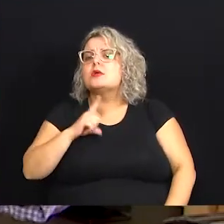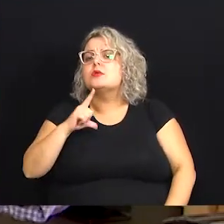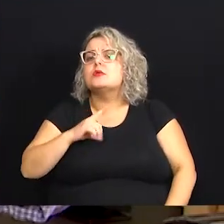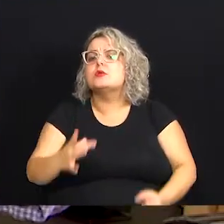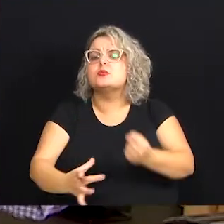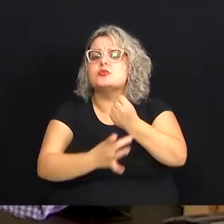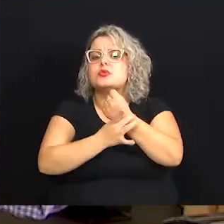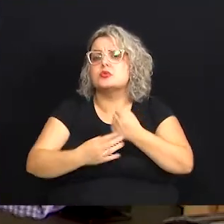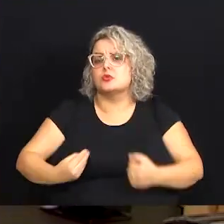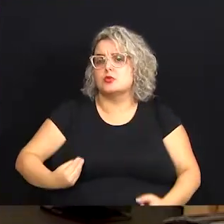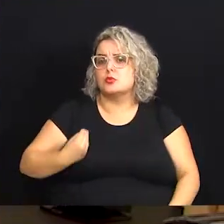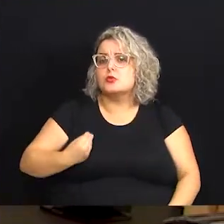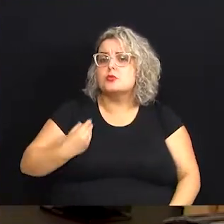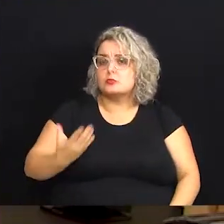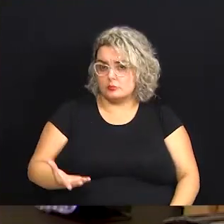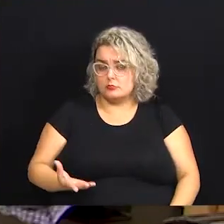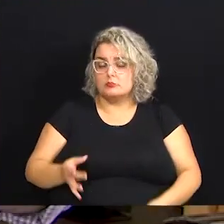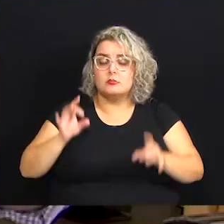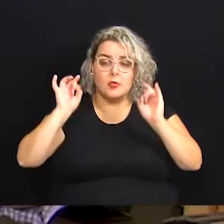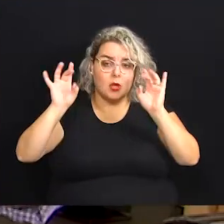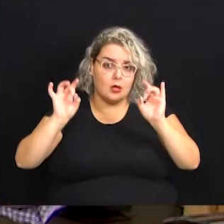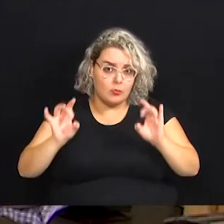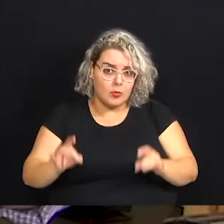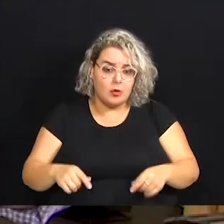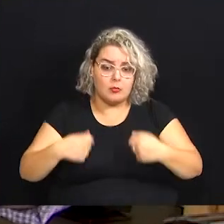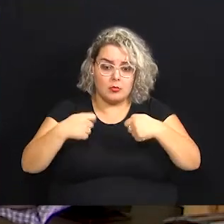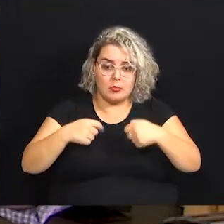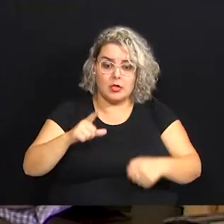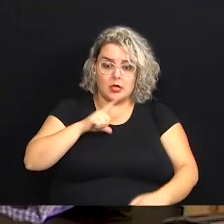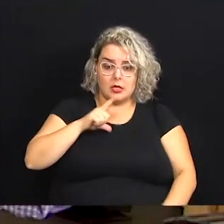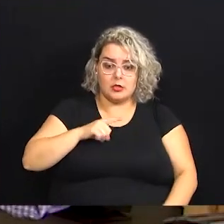um seguro de vida? Bom, especialmente você